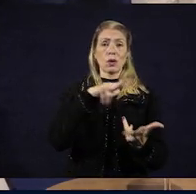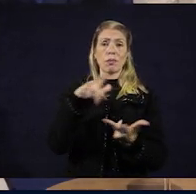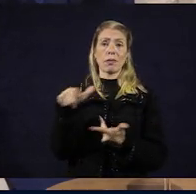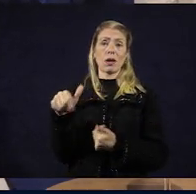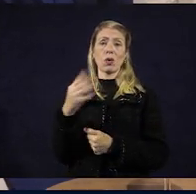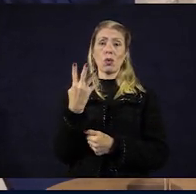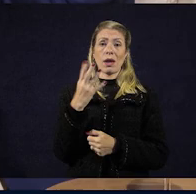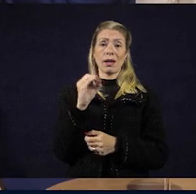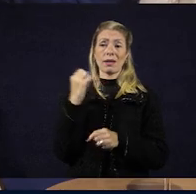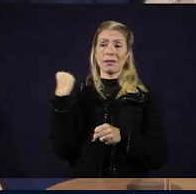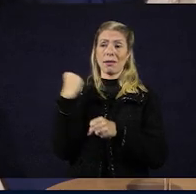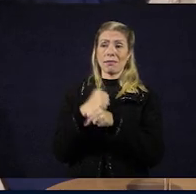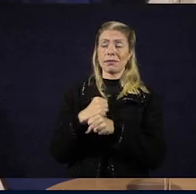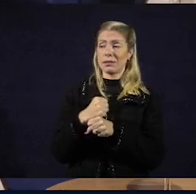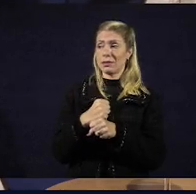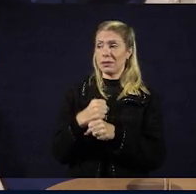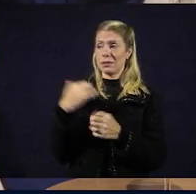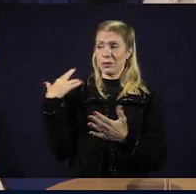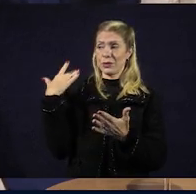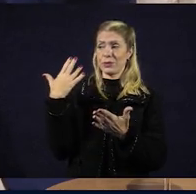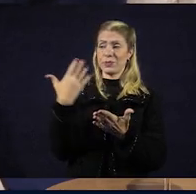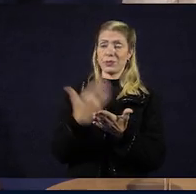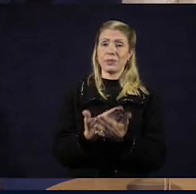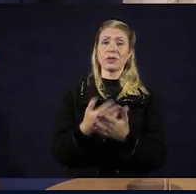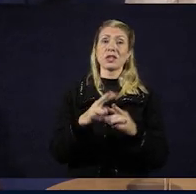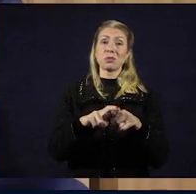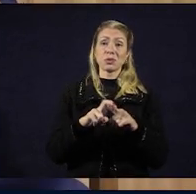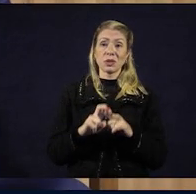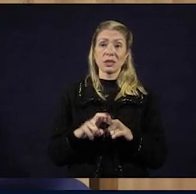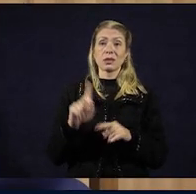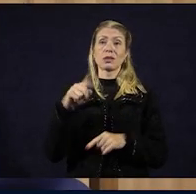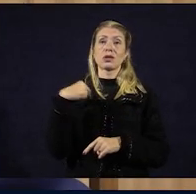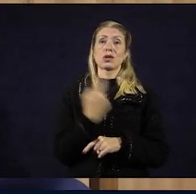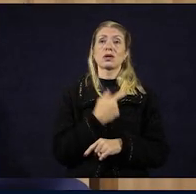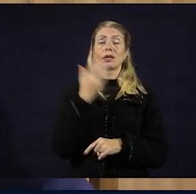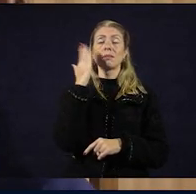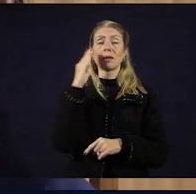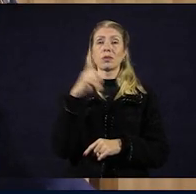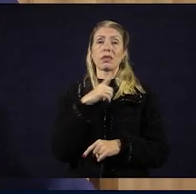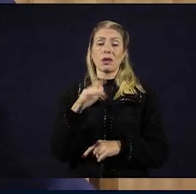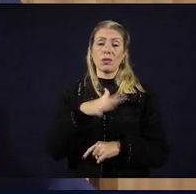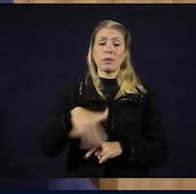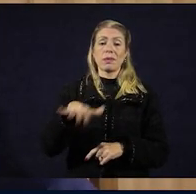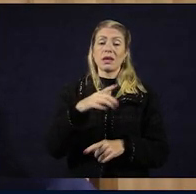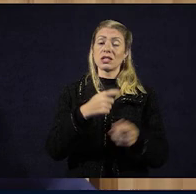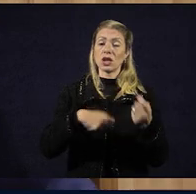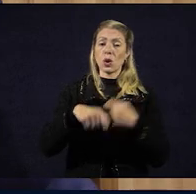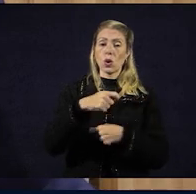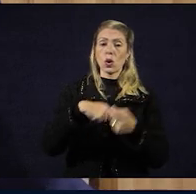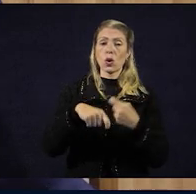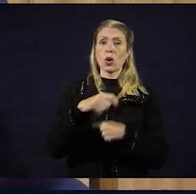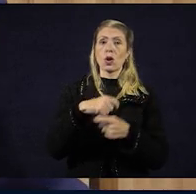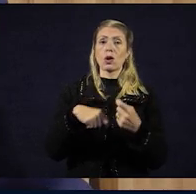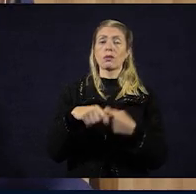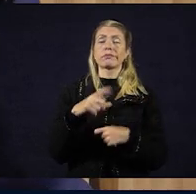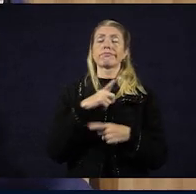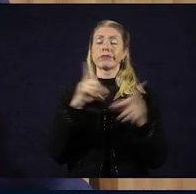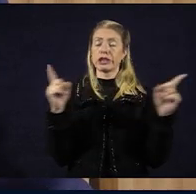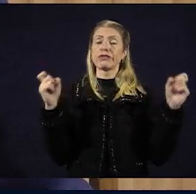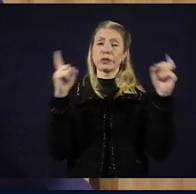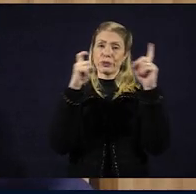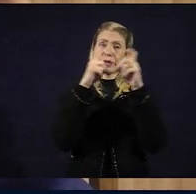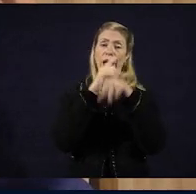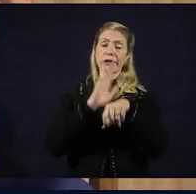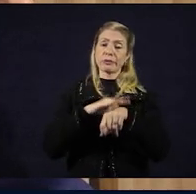o ambiente é atípico e a gente acha que nós vamos ter ainda um ambiente econômico barra financeiro hostil por